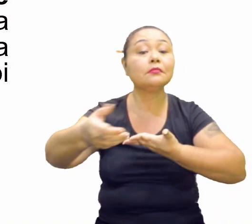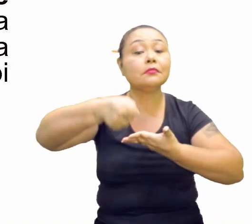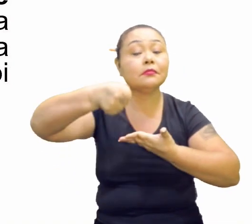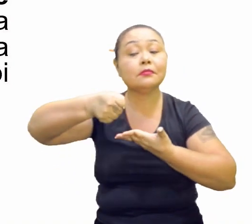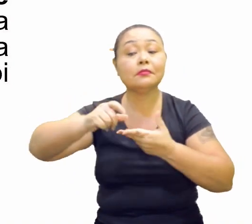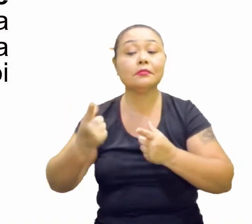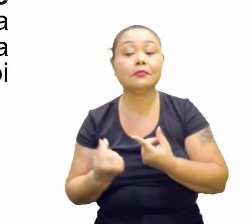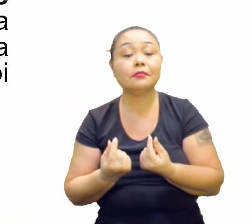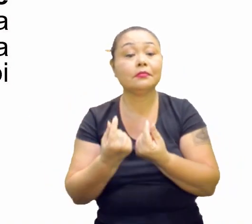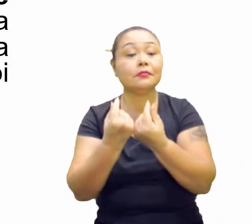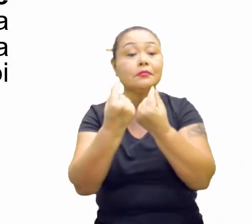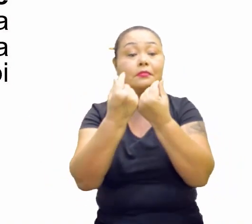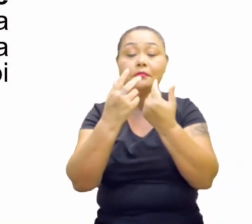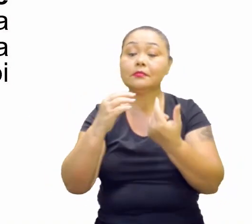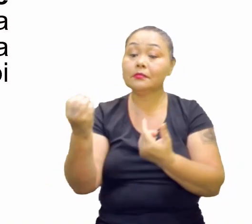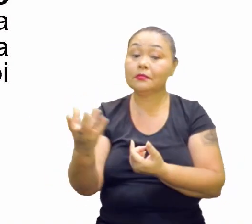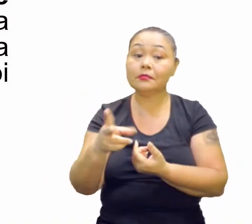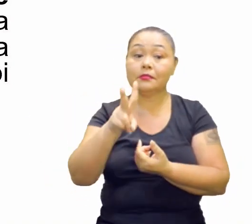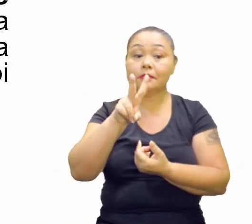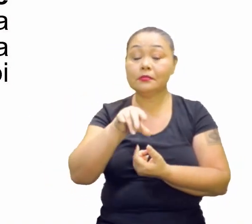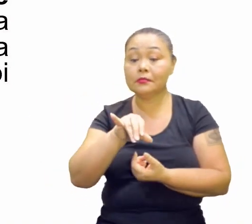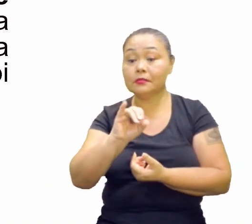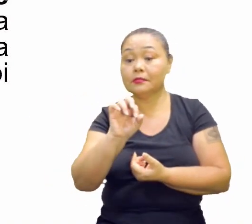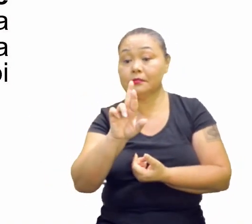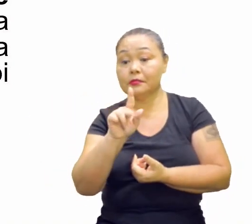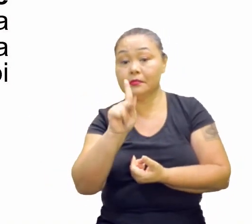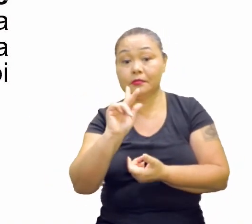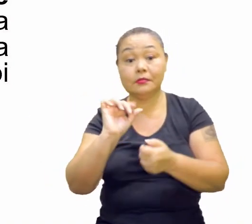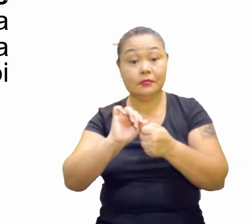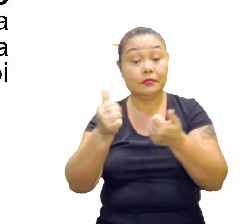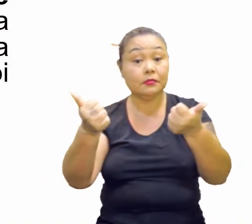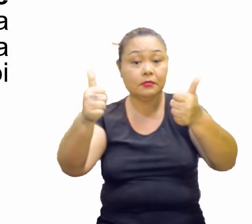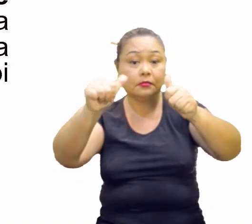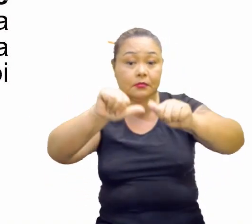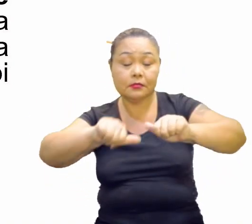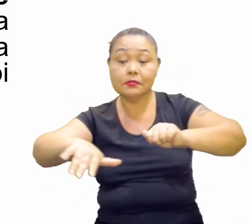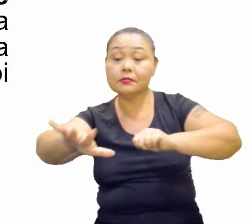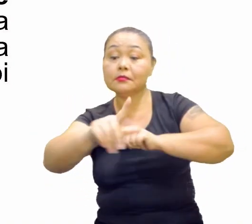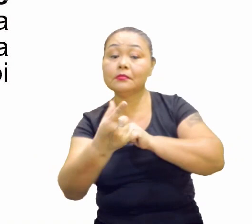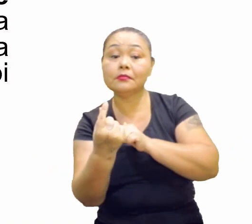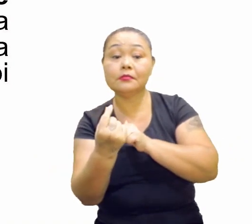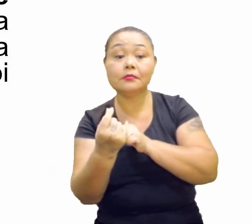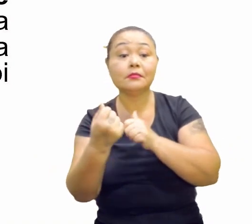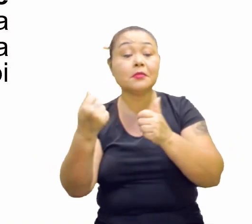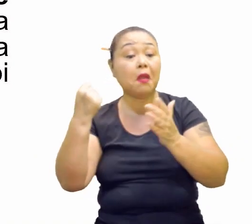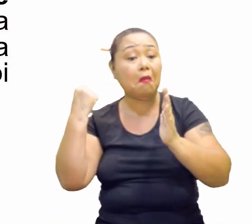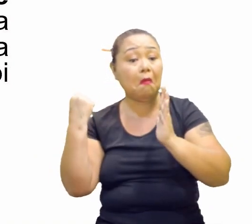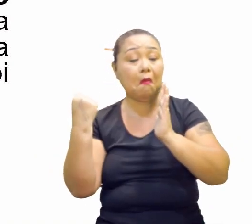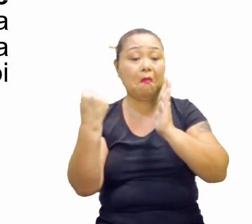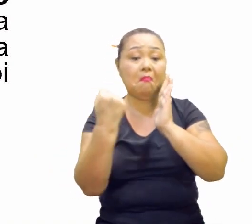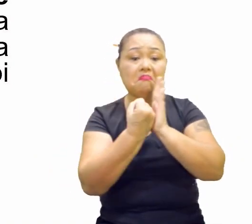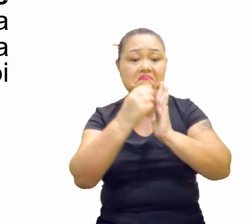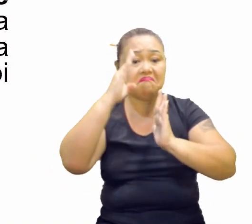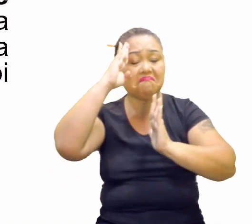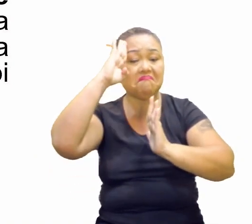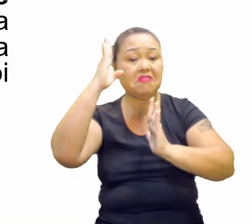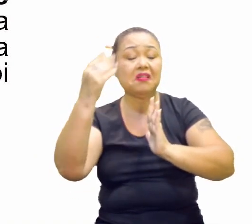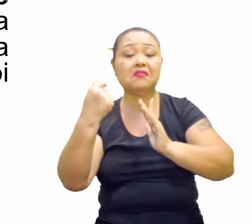York. Essa quebra do mercado financeiro marca o principal da crise econômica que afetava o